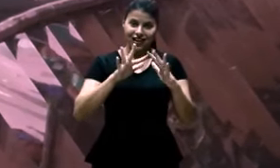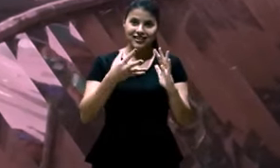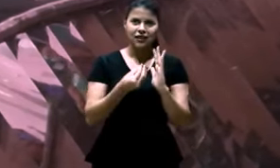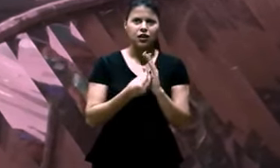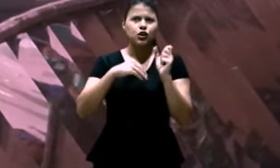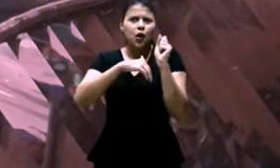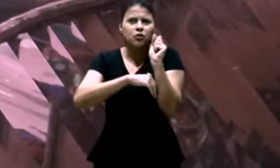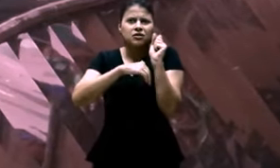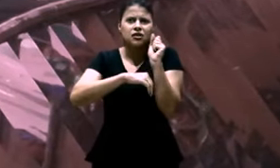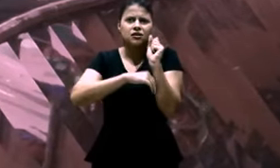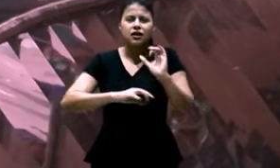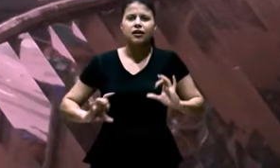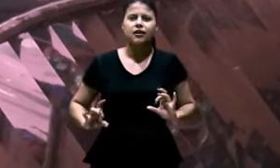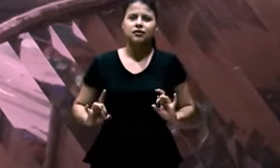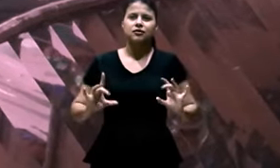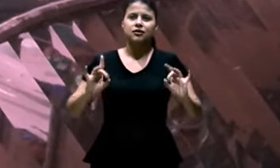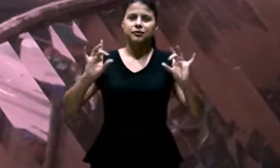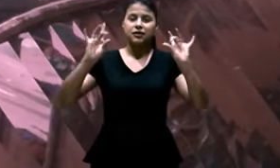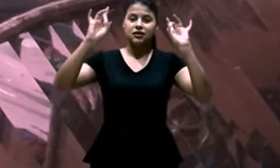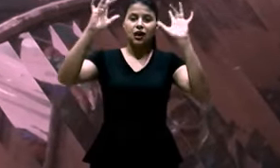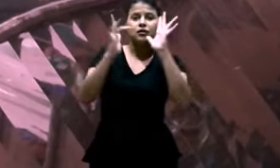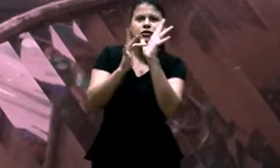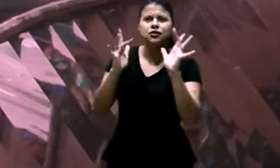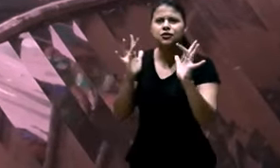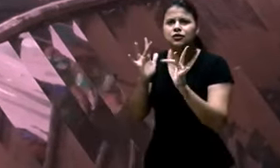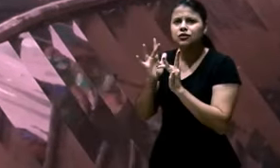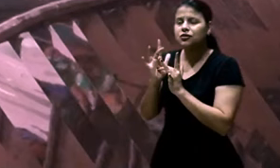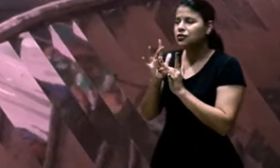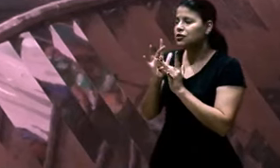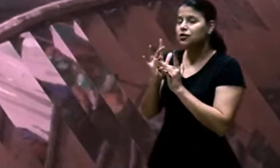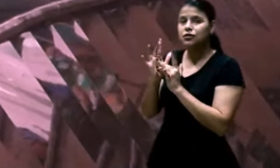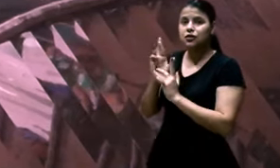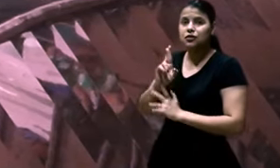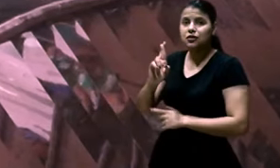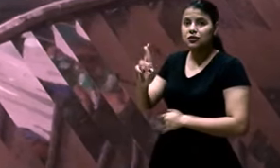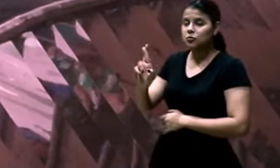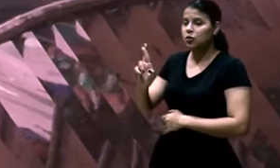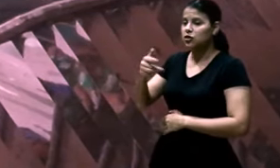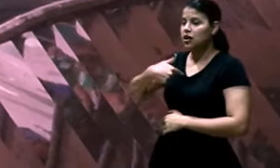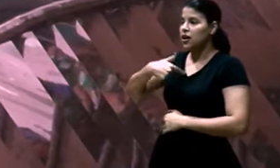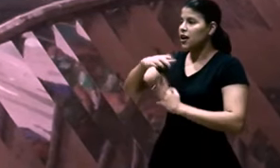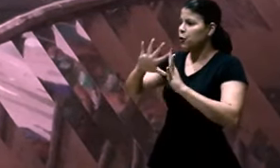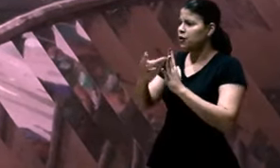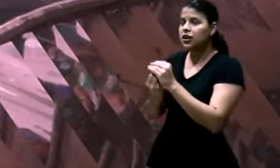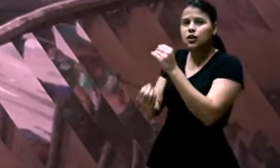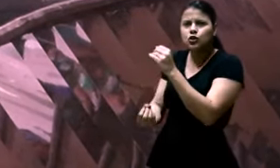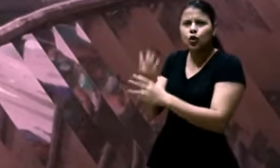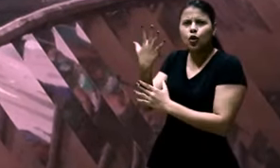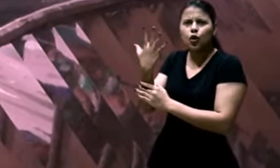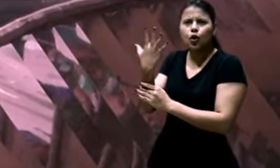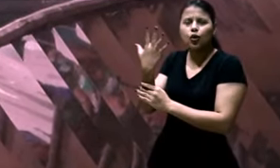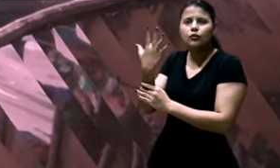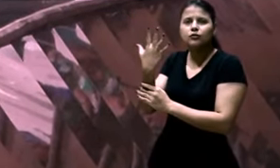Eu vou levantar uma igreja. Eu sozinho não sou, mas nós somos um